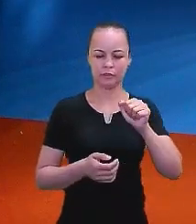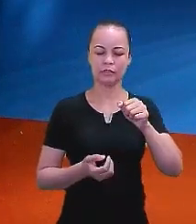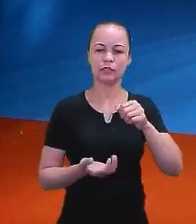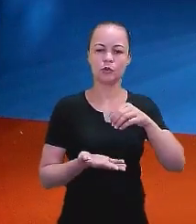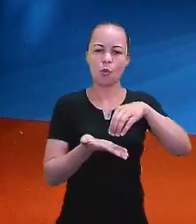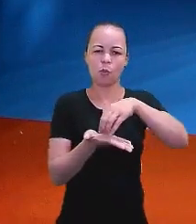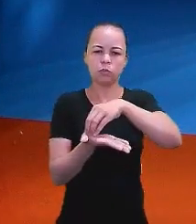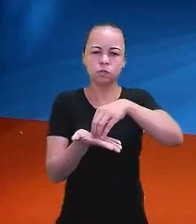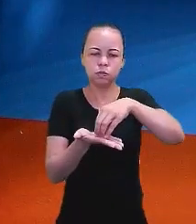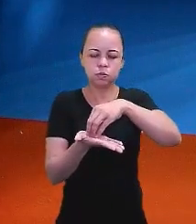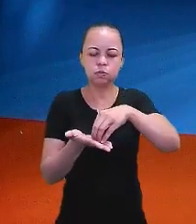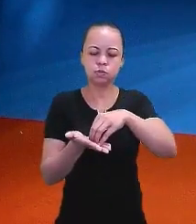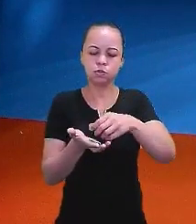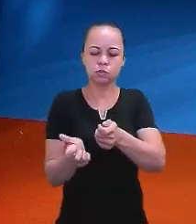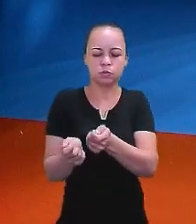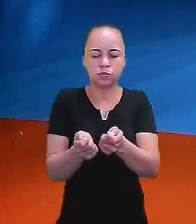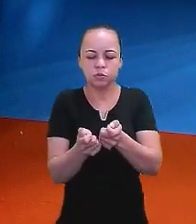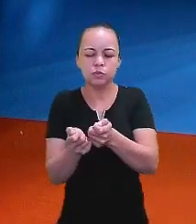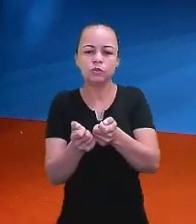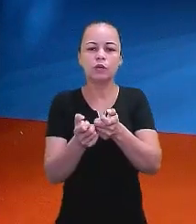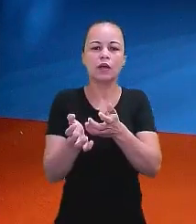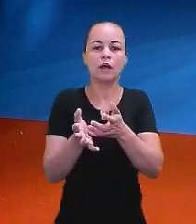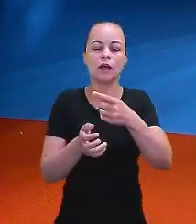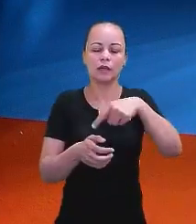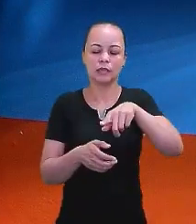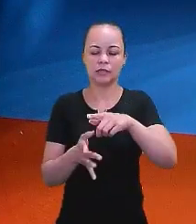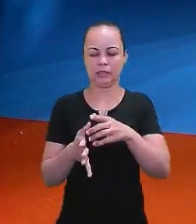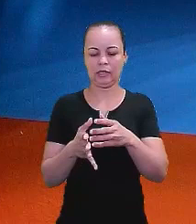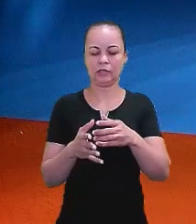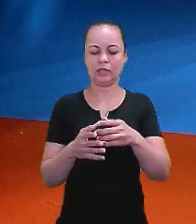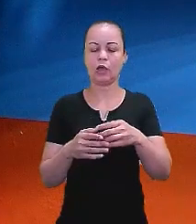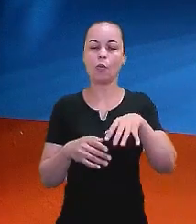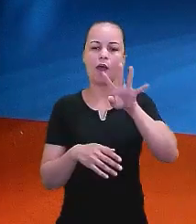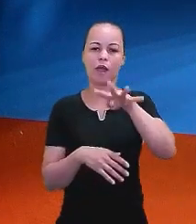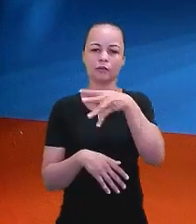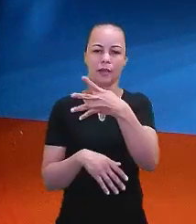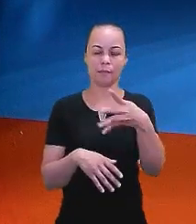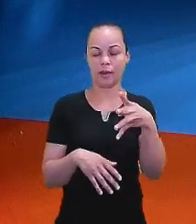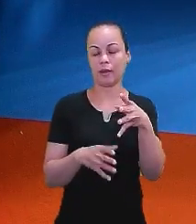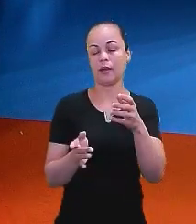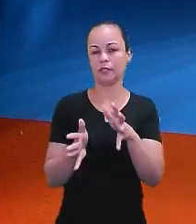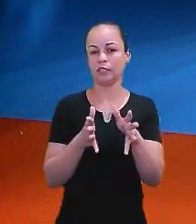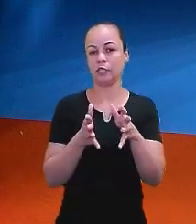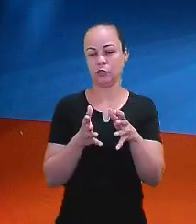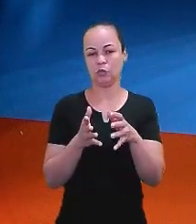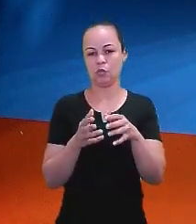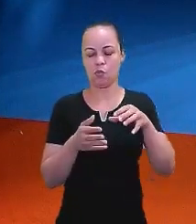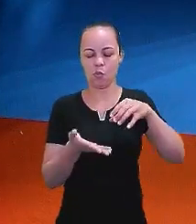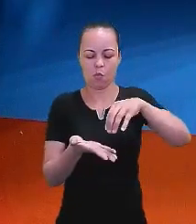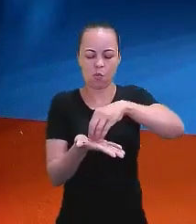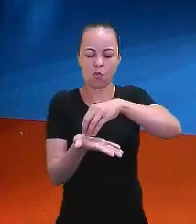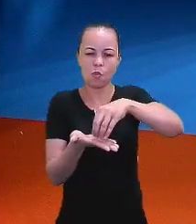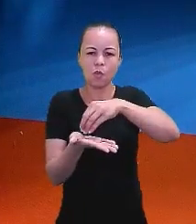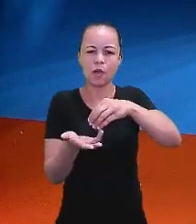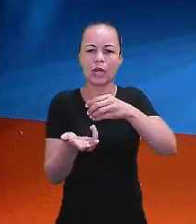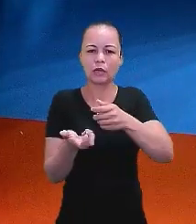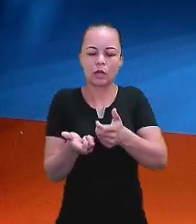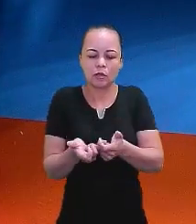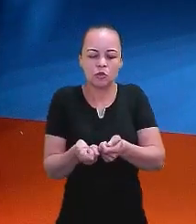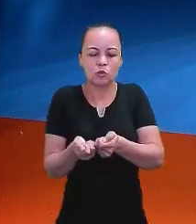reta. Ela anotou em uma tabela os metros que o carrinho andava cada vez que ela acionava o